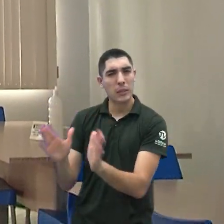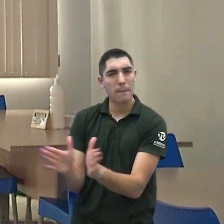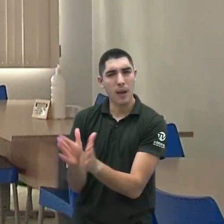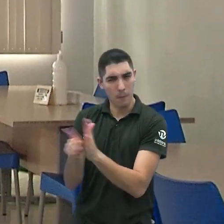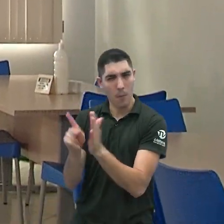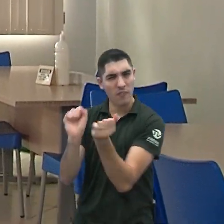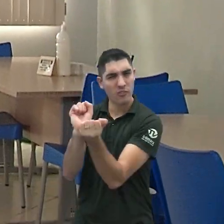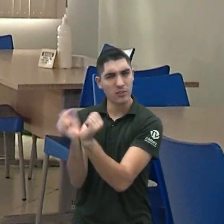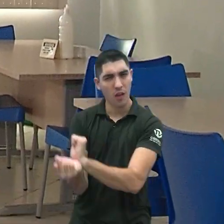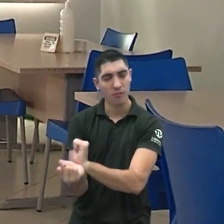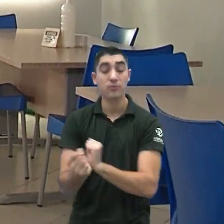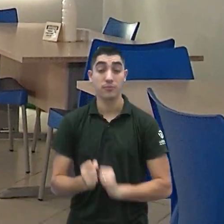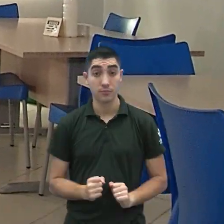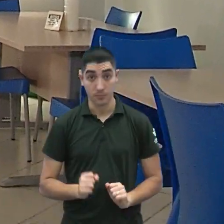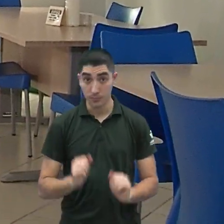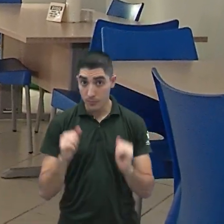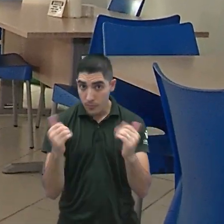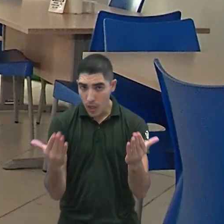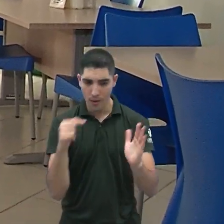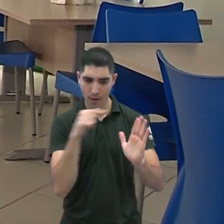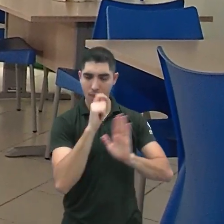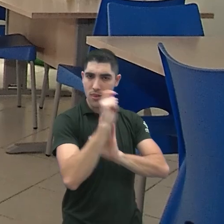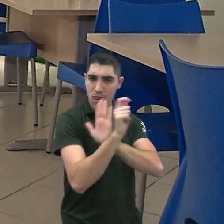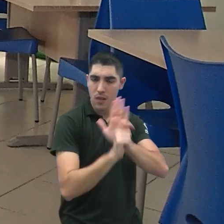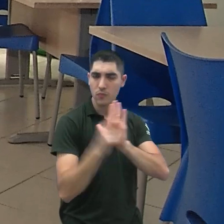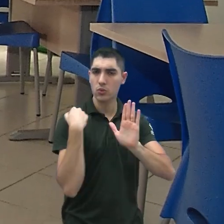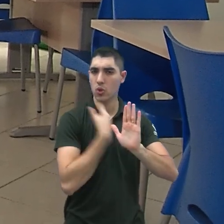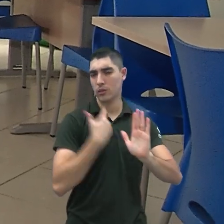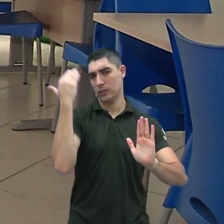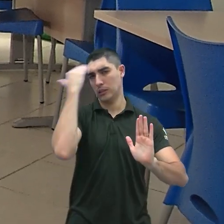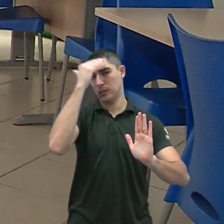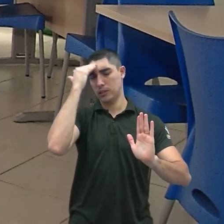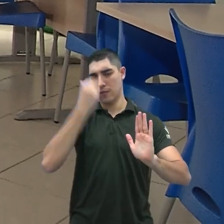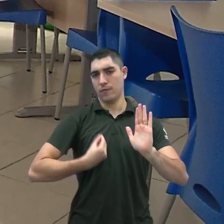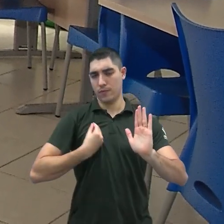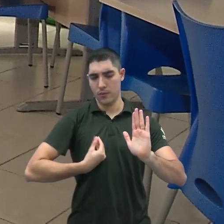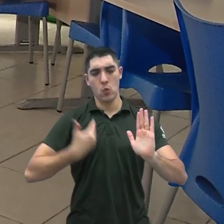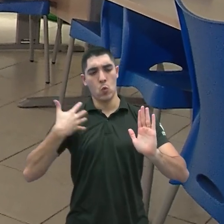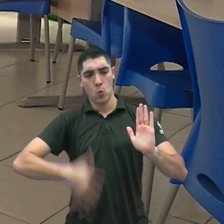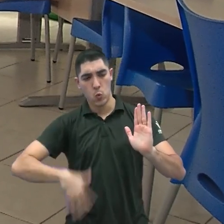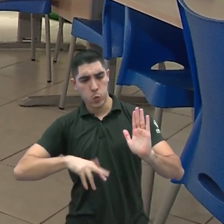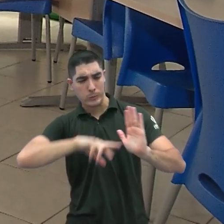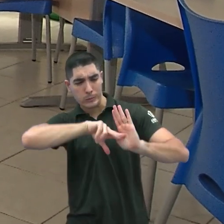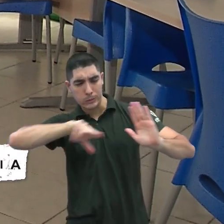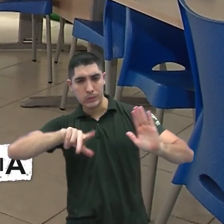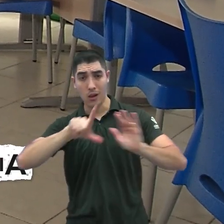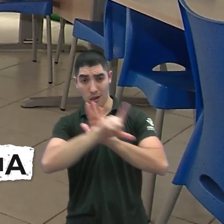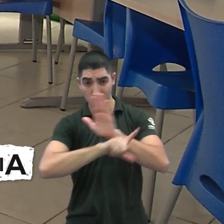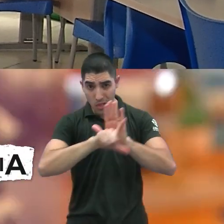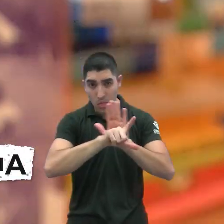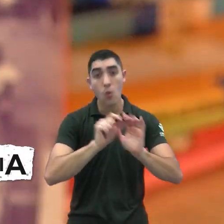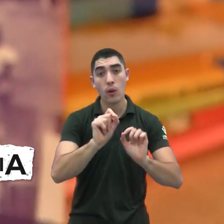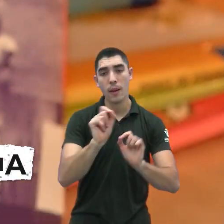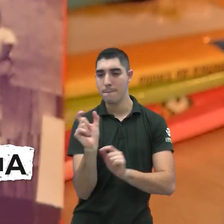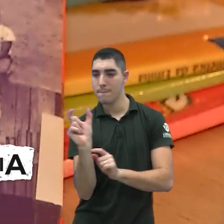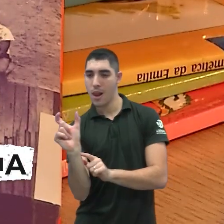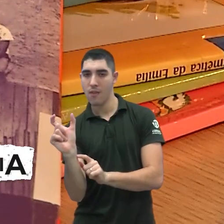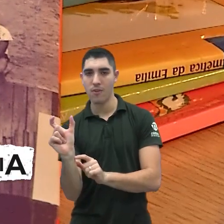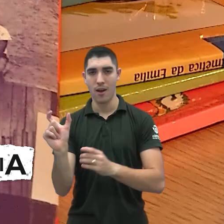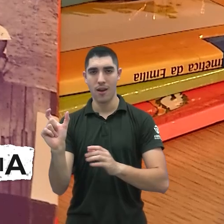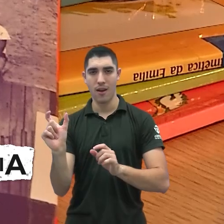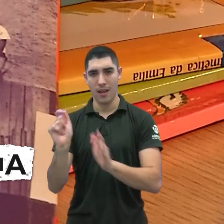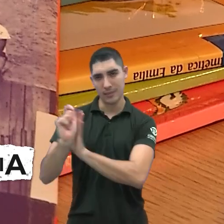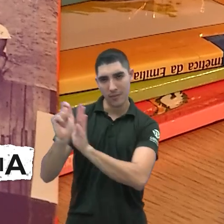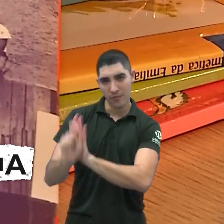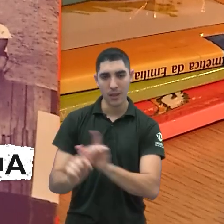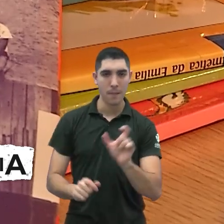também conceituou o que hoje entendemos por escrevivência, termo teórico literário que une as palavras escrever e